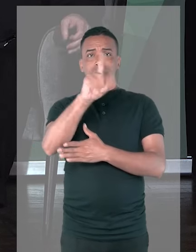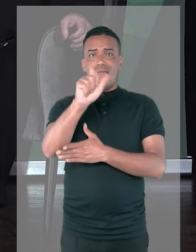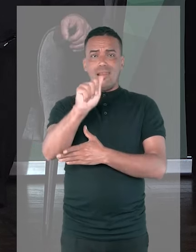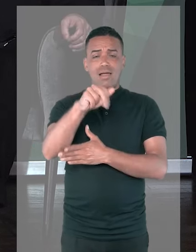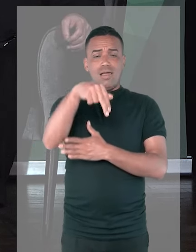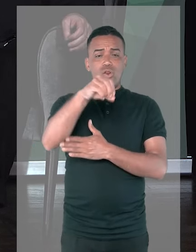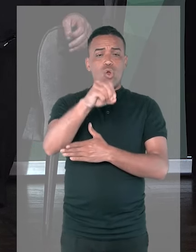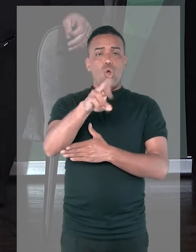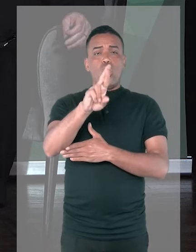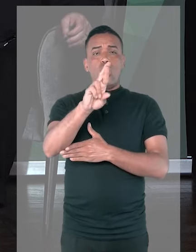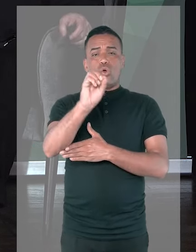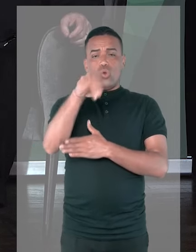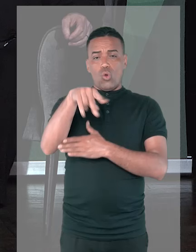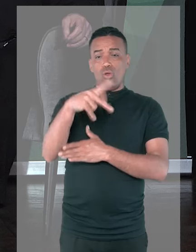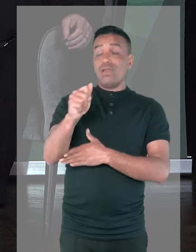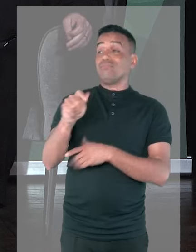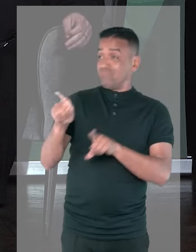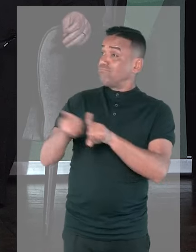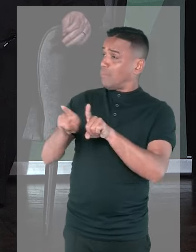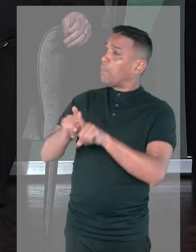Isabela, minha colega mineira,